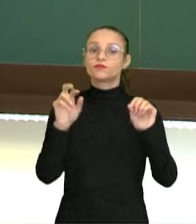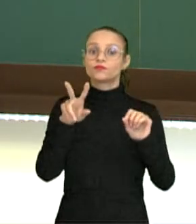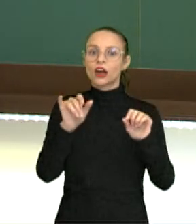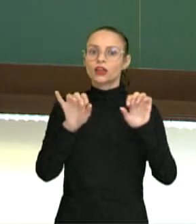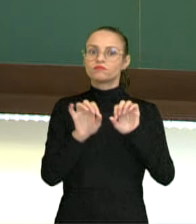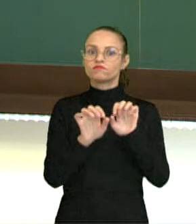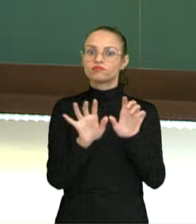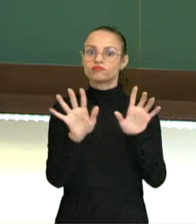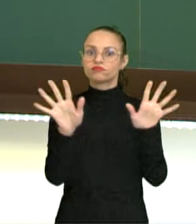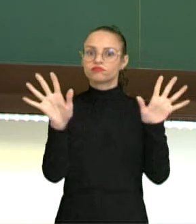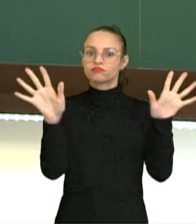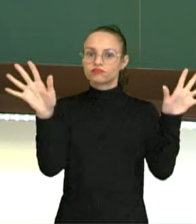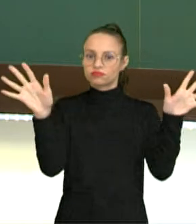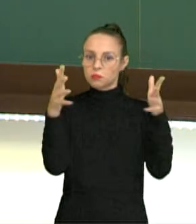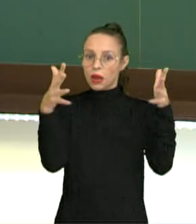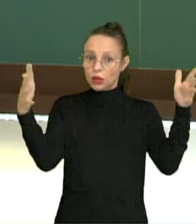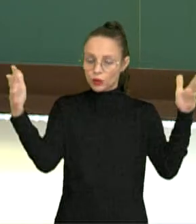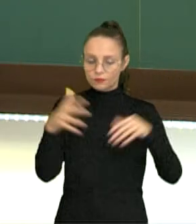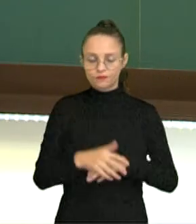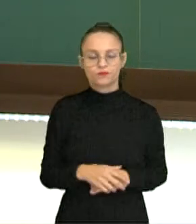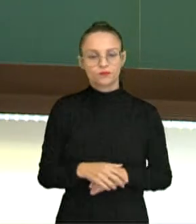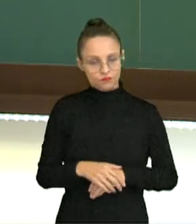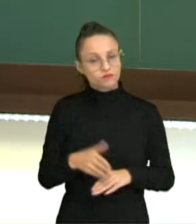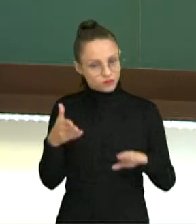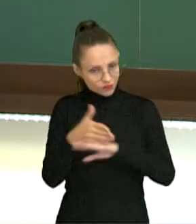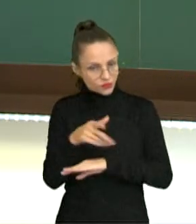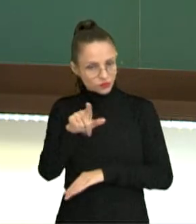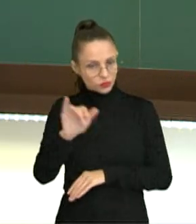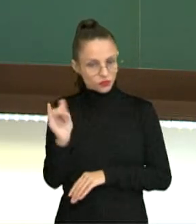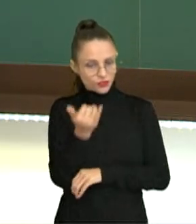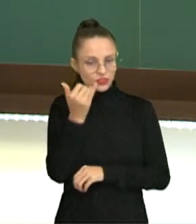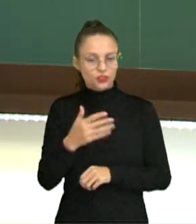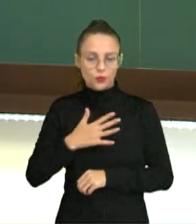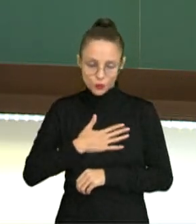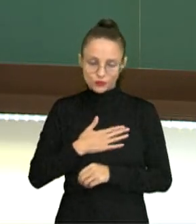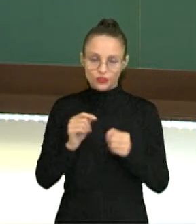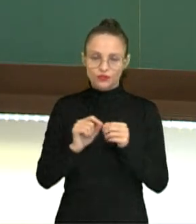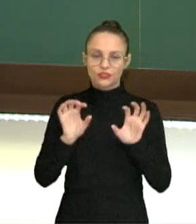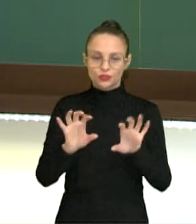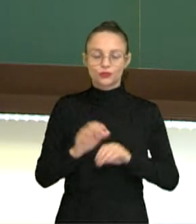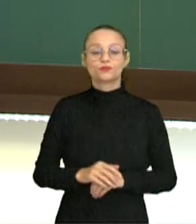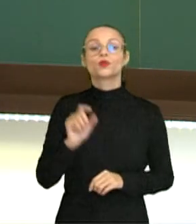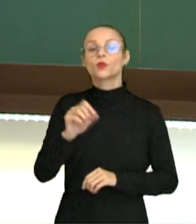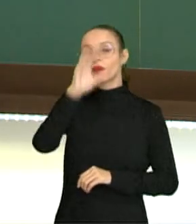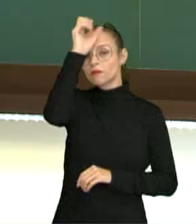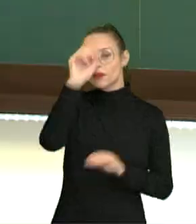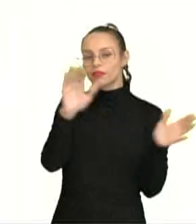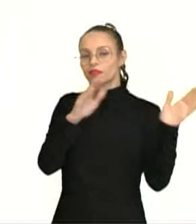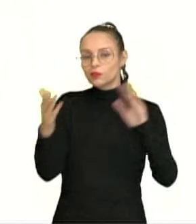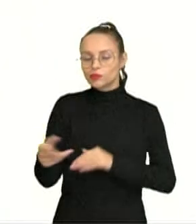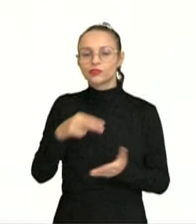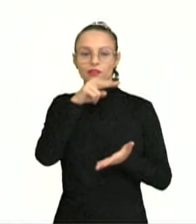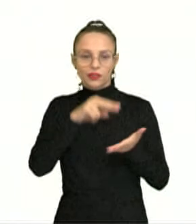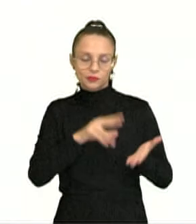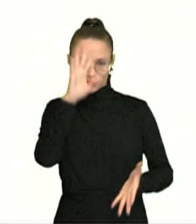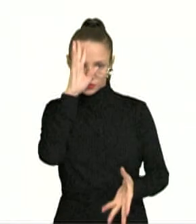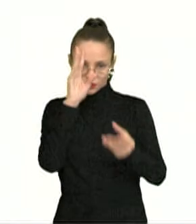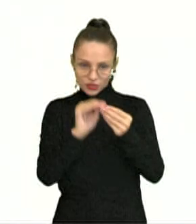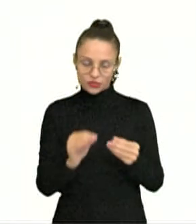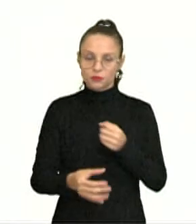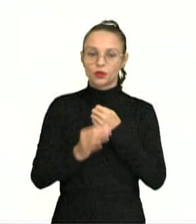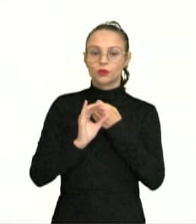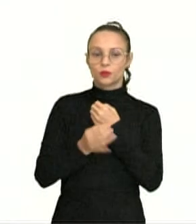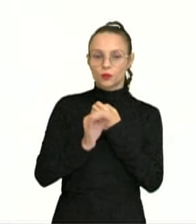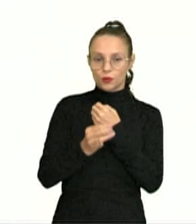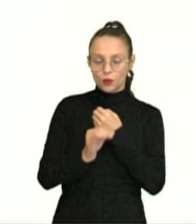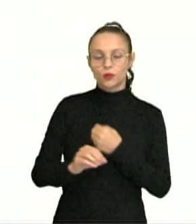As ramificações aqui. Acessa lá, você vai curtir fazer isso. O que aprendemos? Lemos e interpretamos